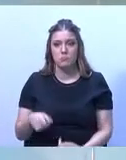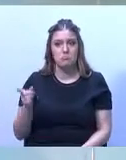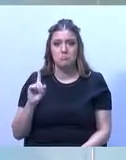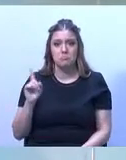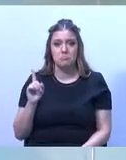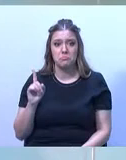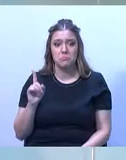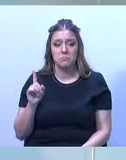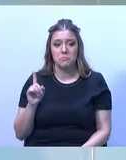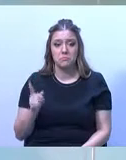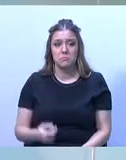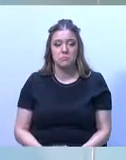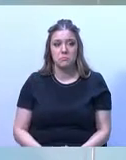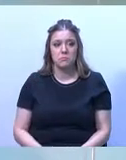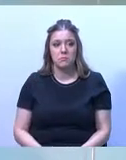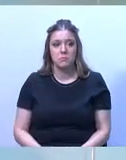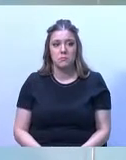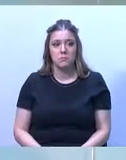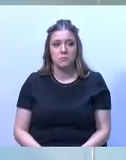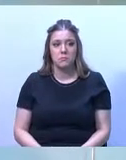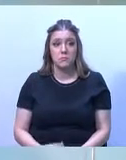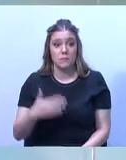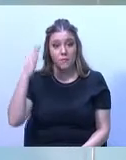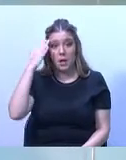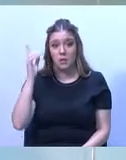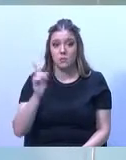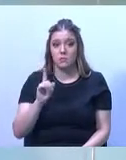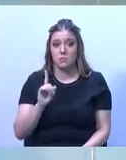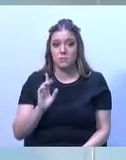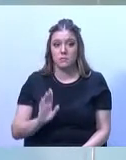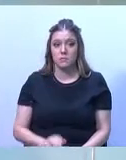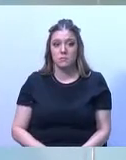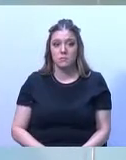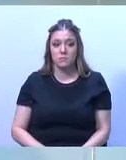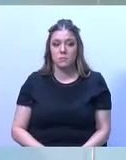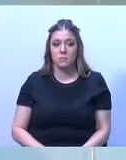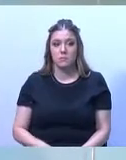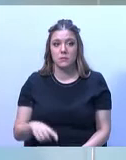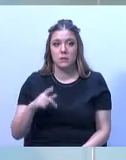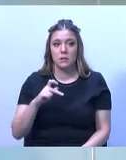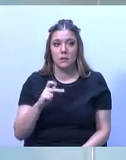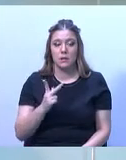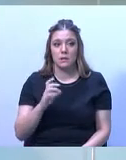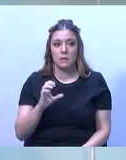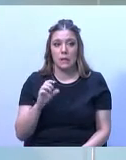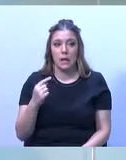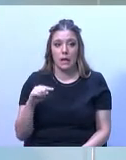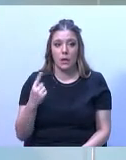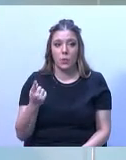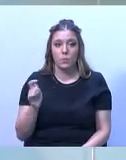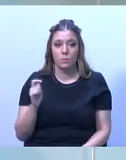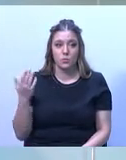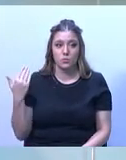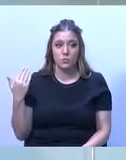também não tenho nada, não. Que eu tenho conhecimento, não. Por acaso tive agora um AVC há cerca de um mês e